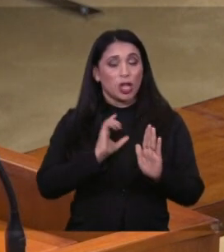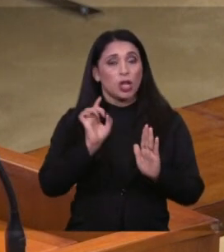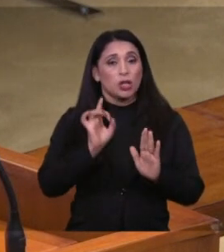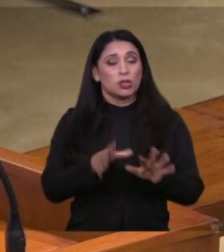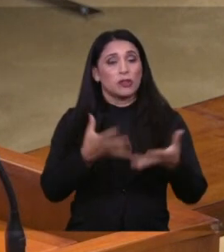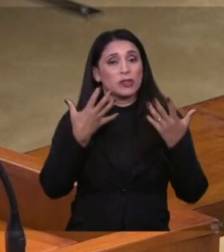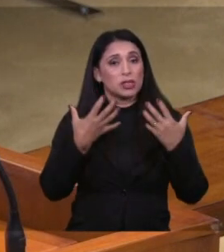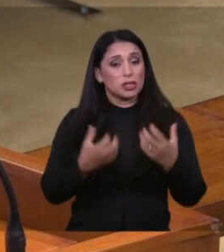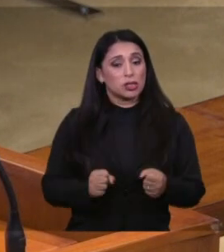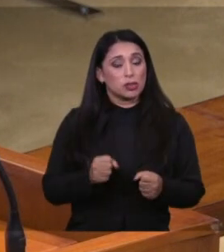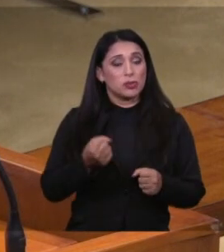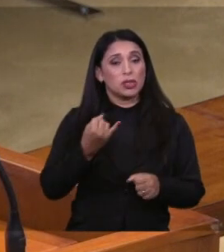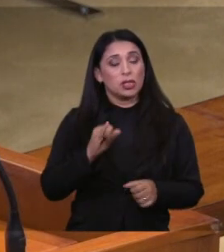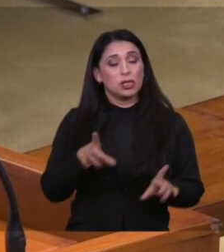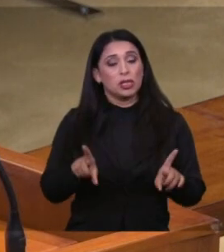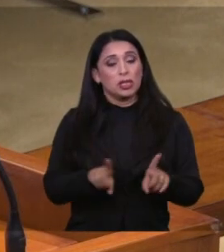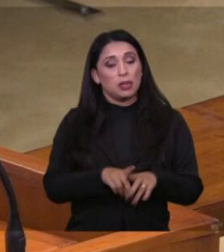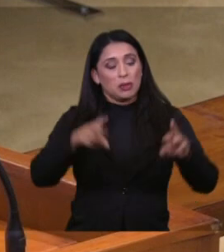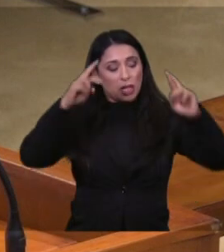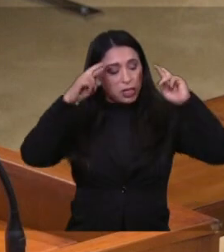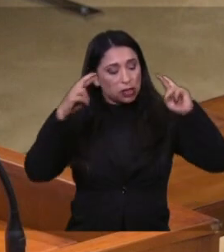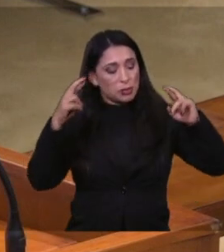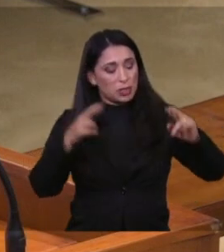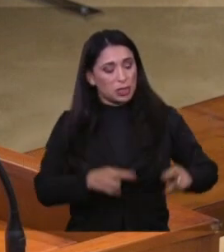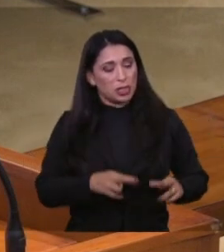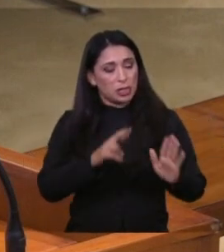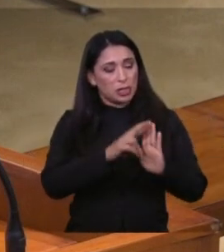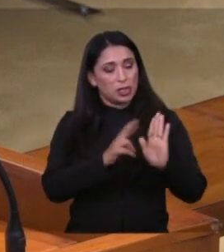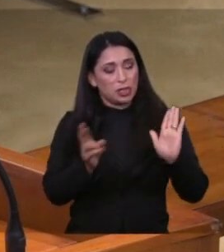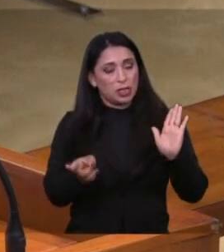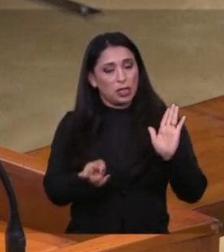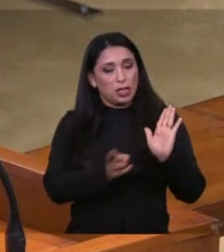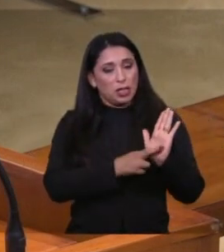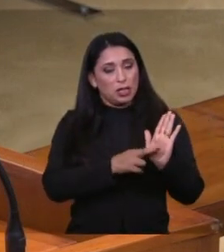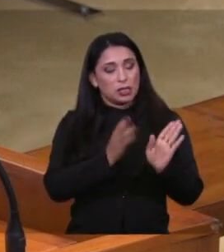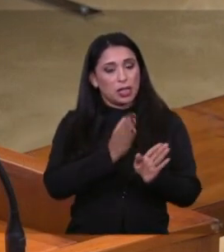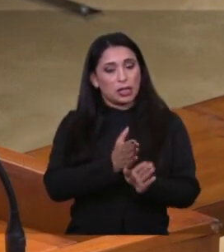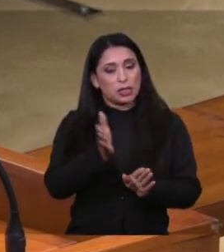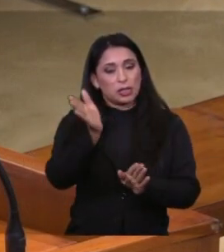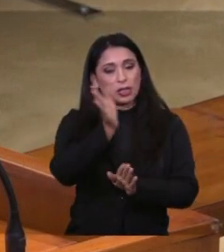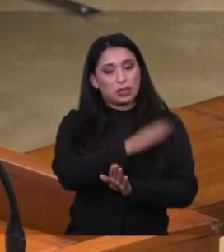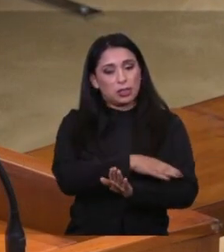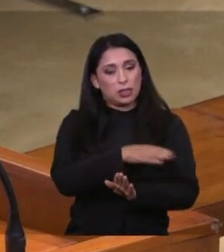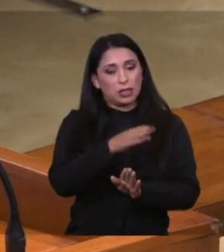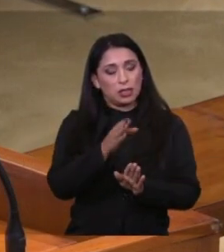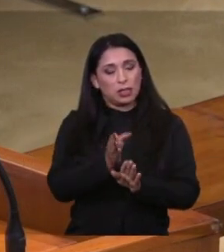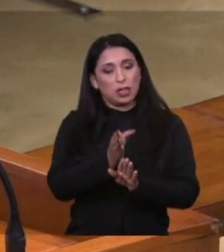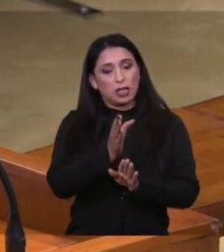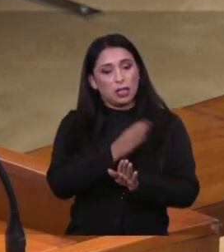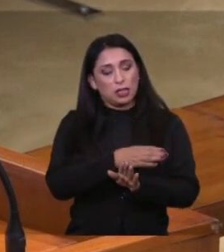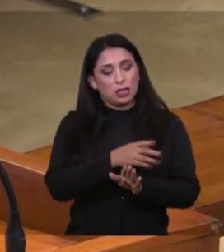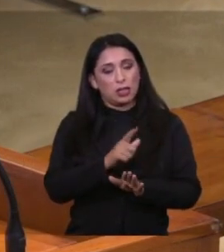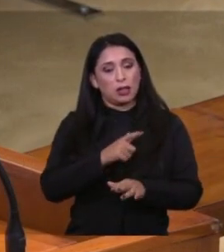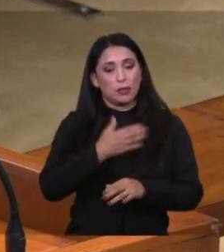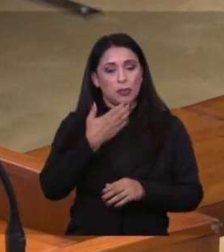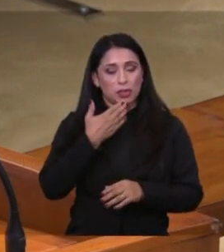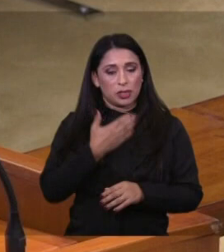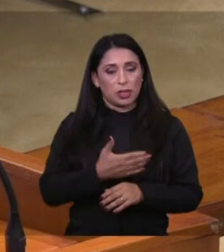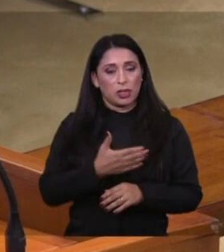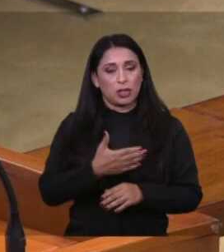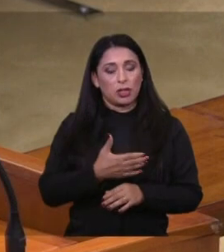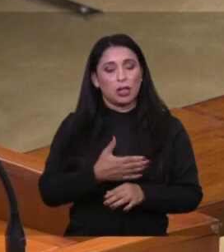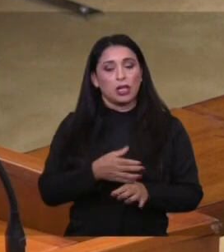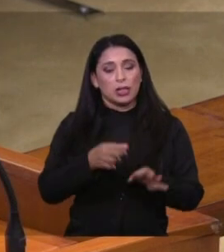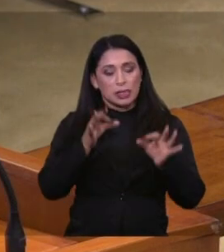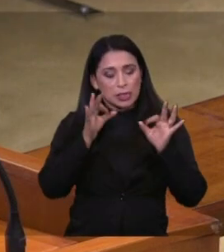somente será admissível se também respeitadas as regras da anterioridade e da anterioridade. Peço até licença para ler nos